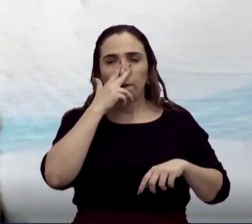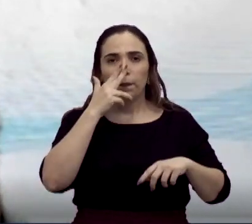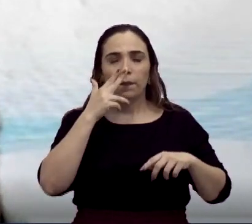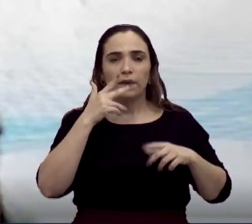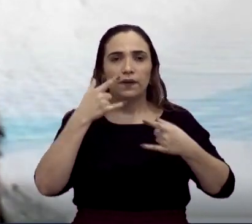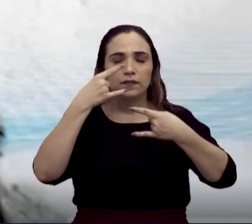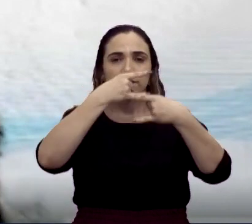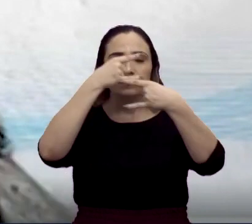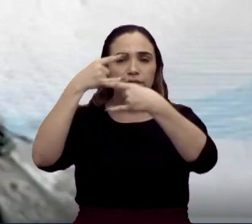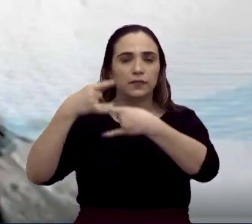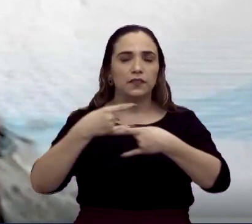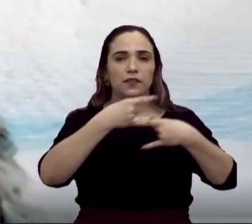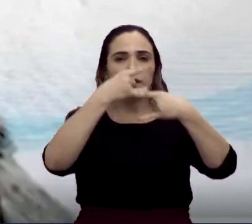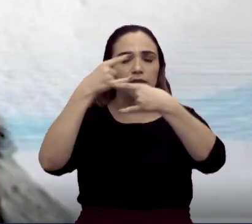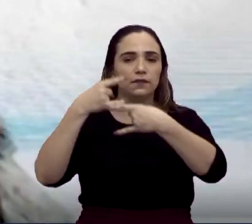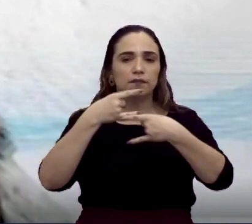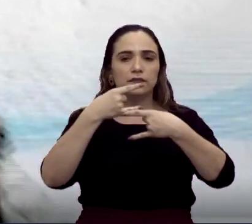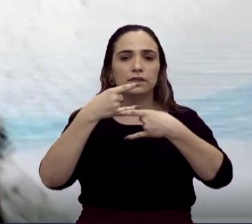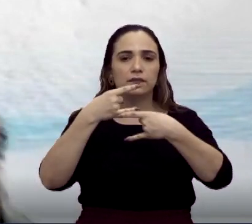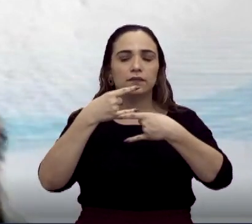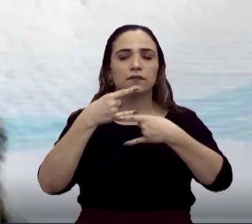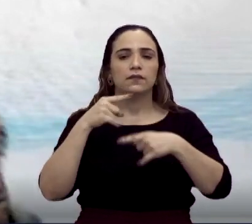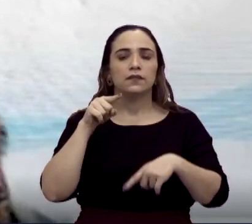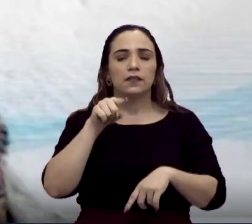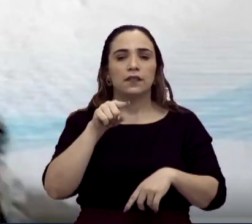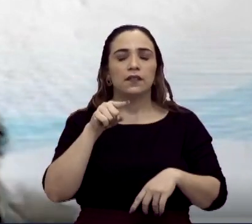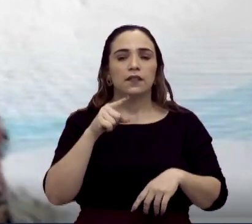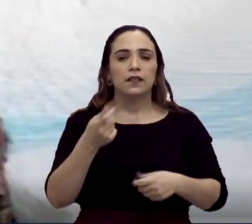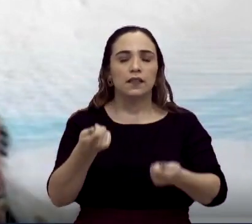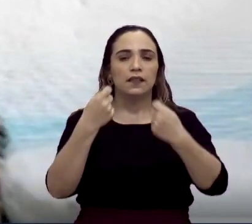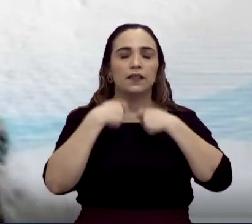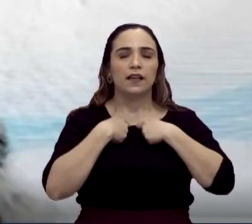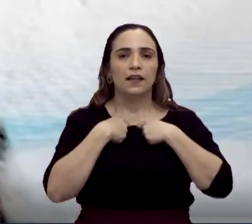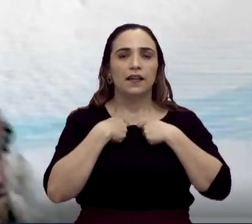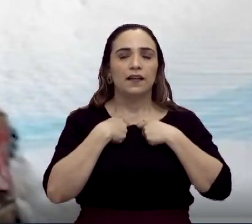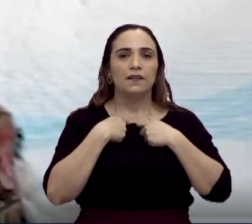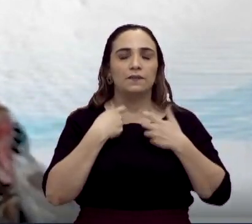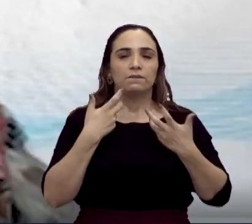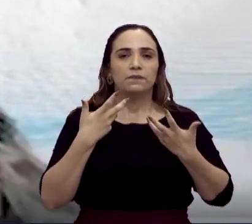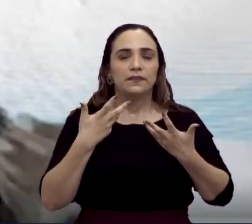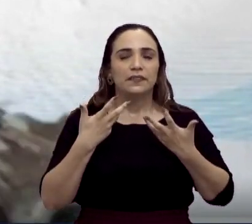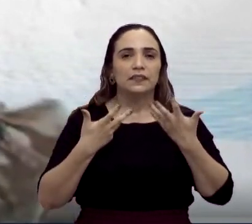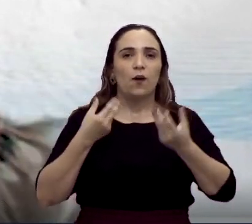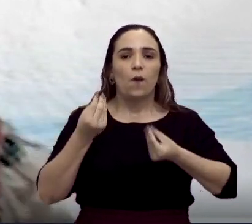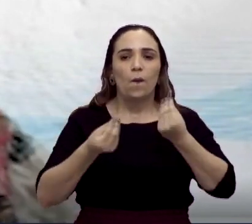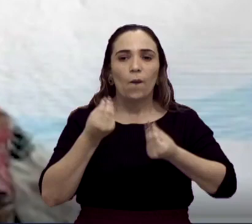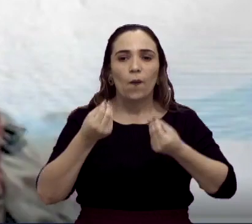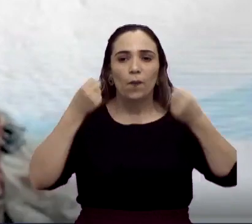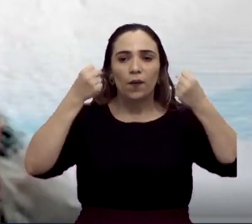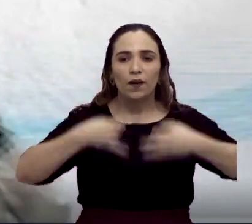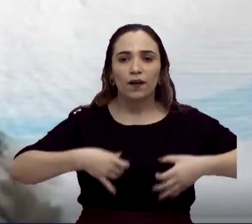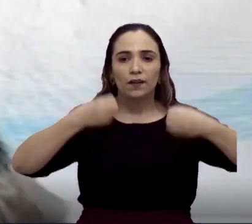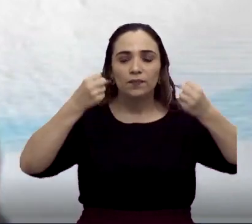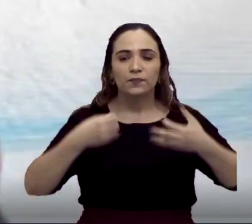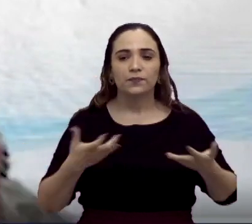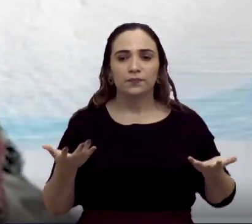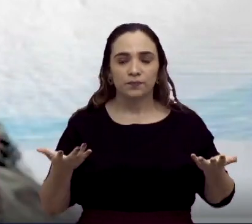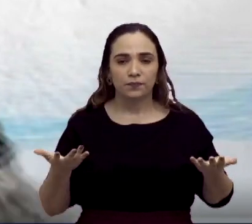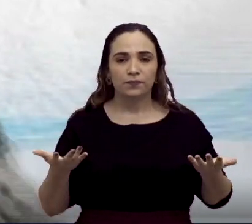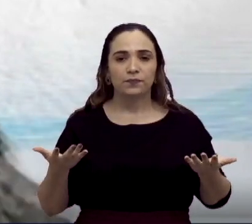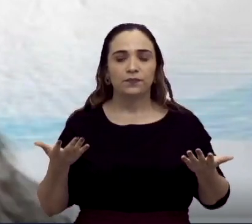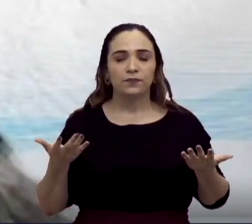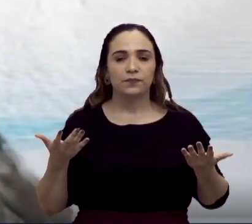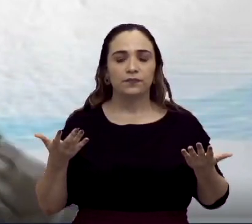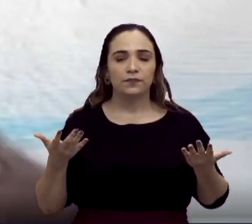Assim, como isso eu, então, travo geral. Poxa vida, fiquei na dúvida de tudo. A pessoa que não